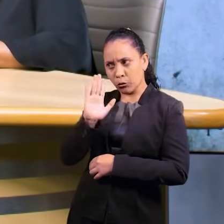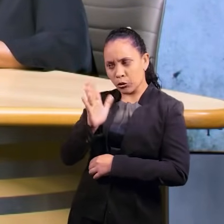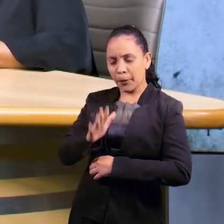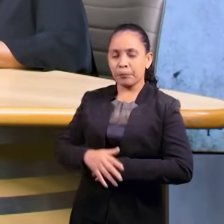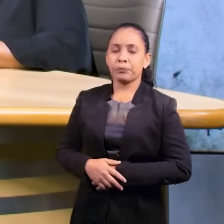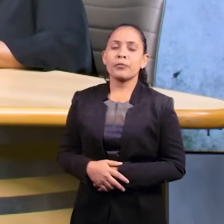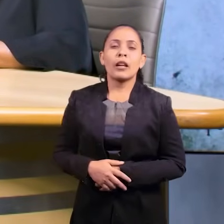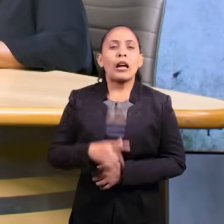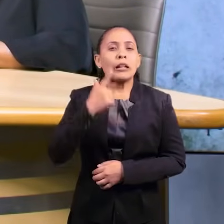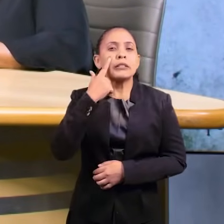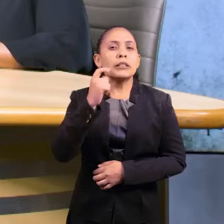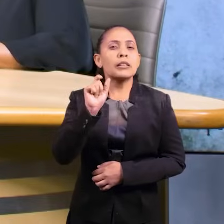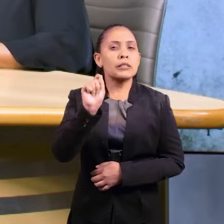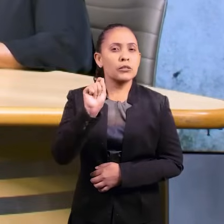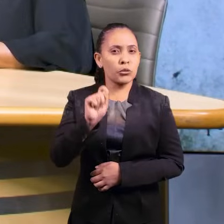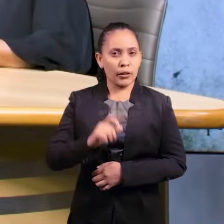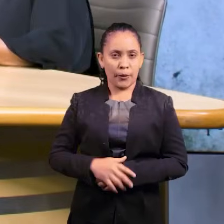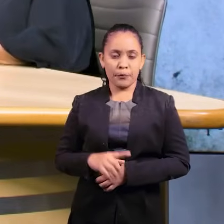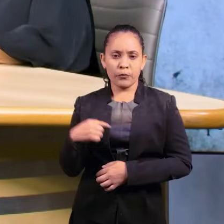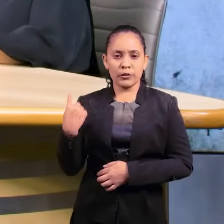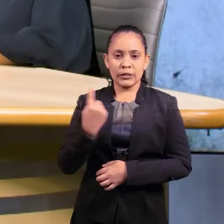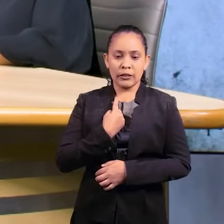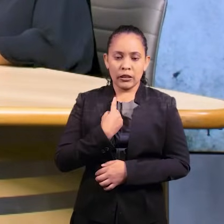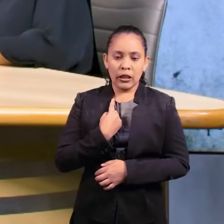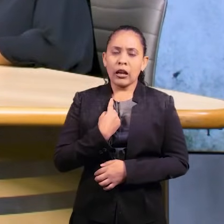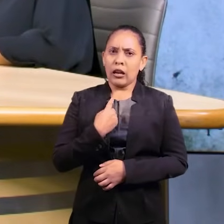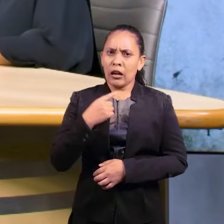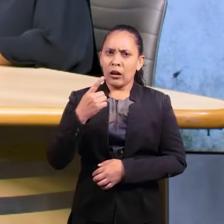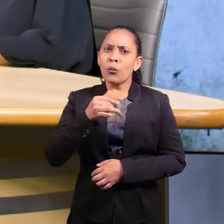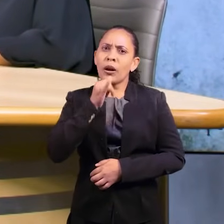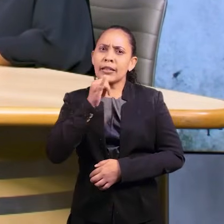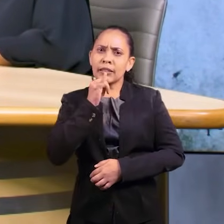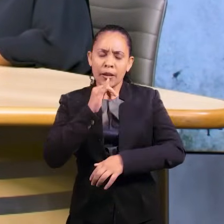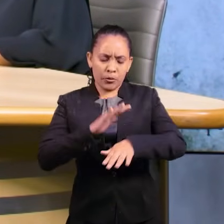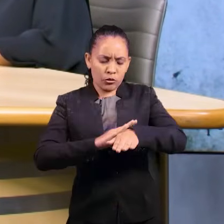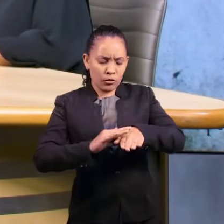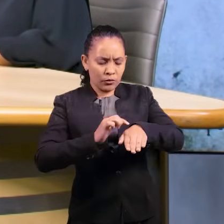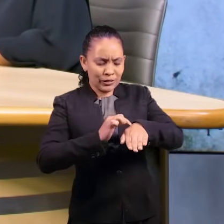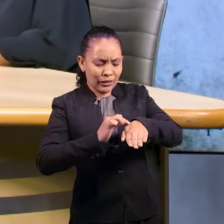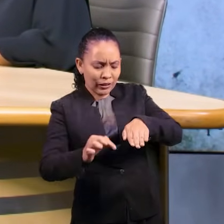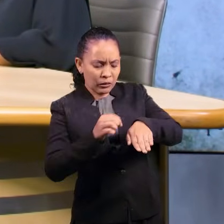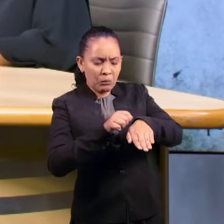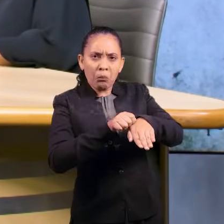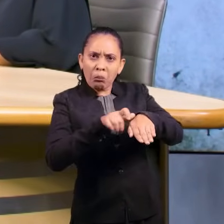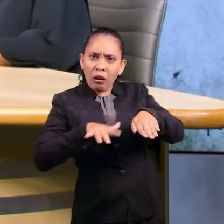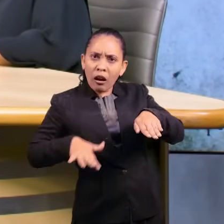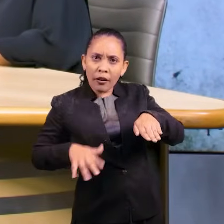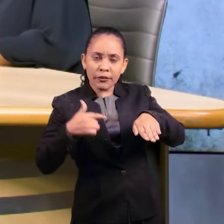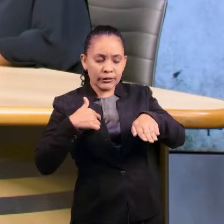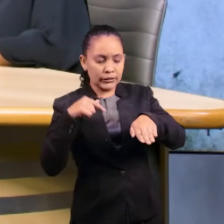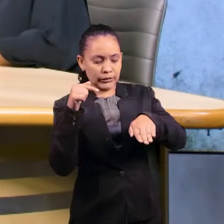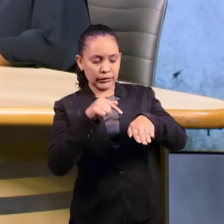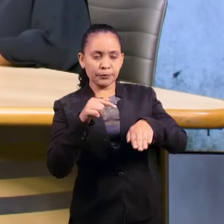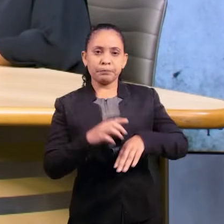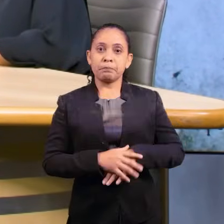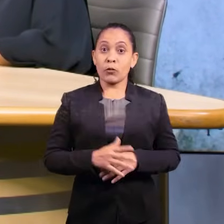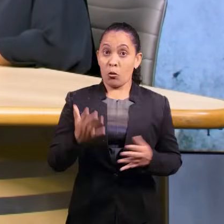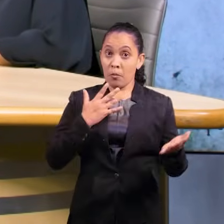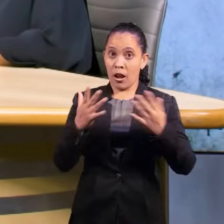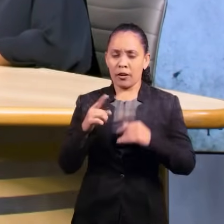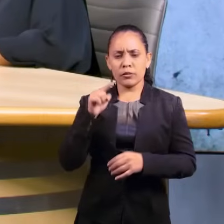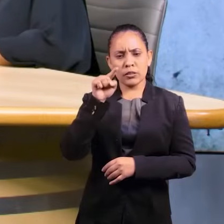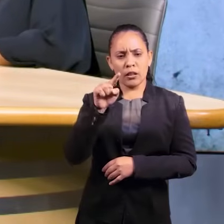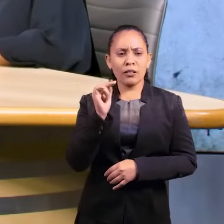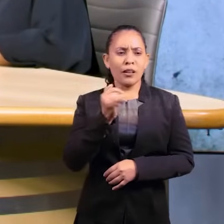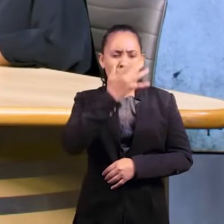interessante de você ficar aprisionado e da cicatriz, né? Que você, quando vive uma experiência de ter que perdoar alguém,